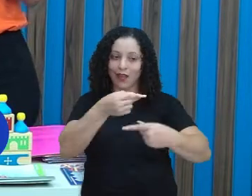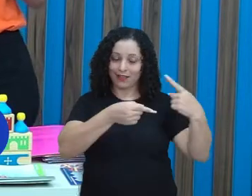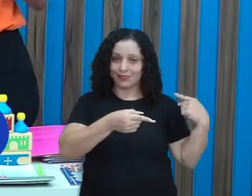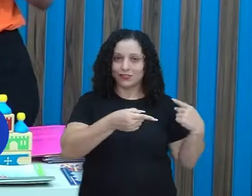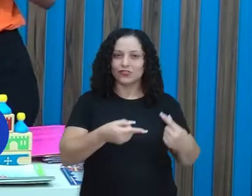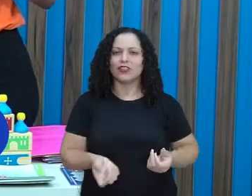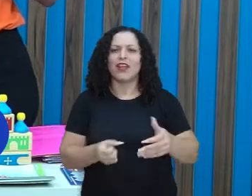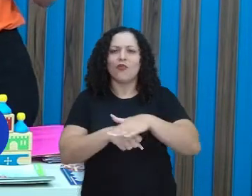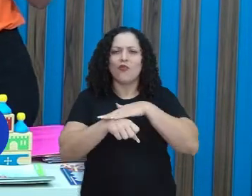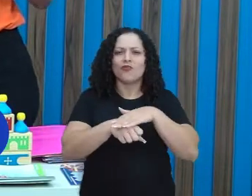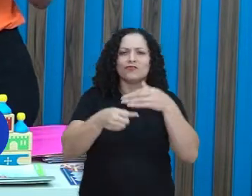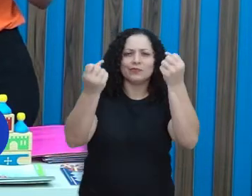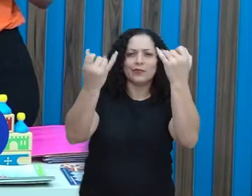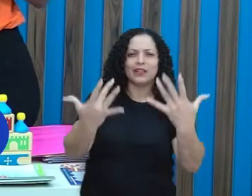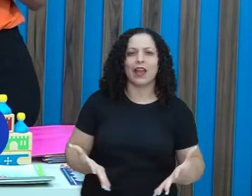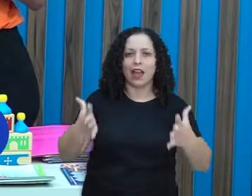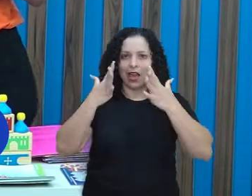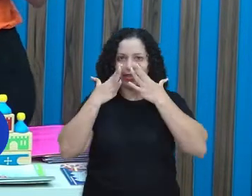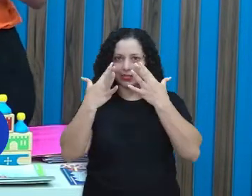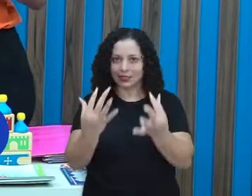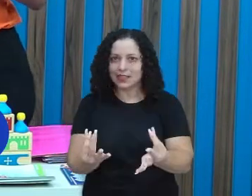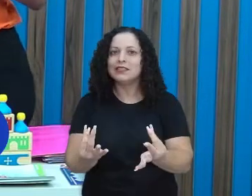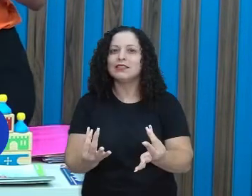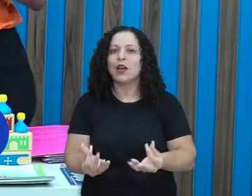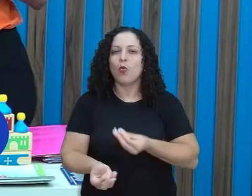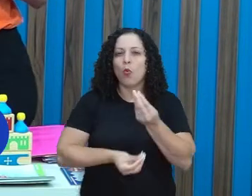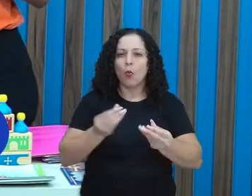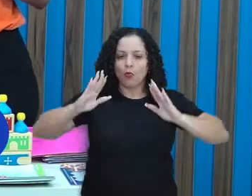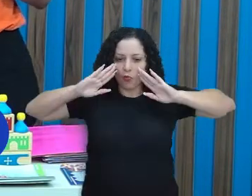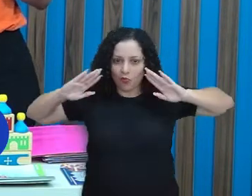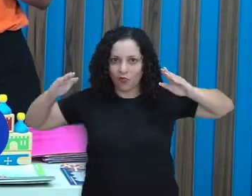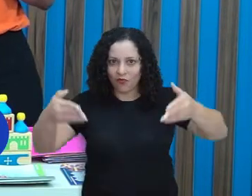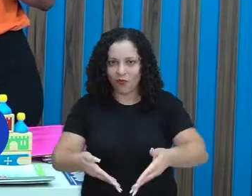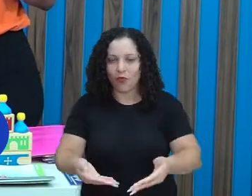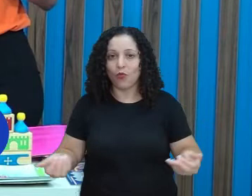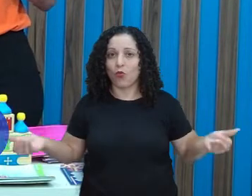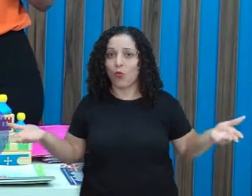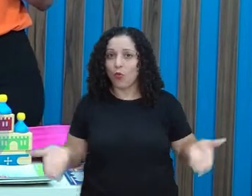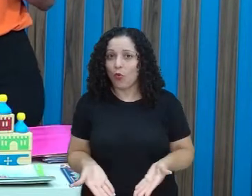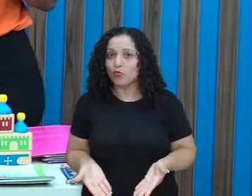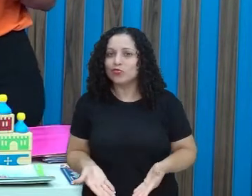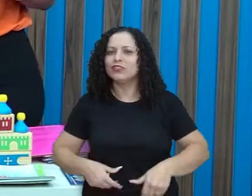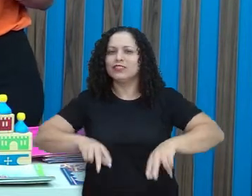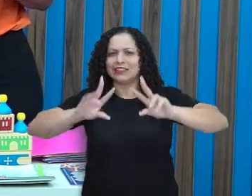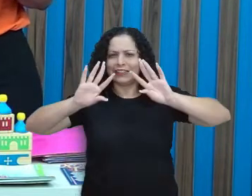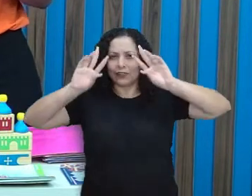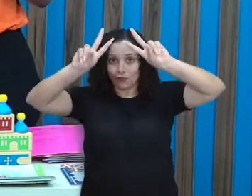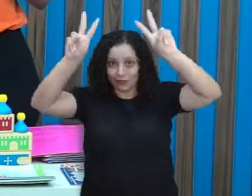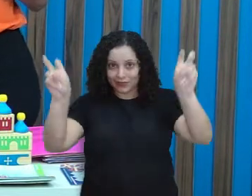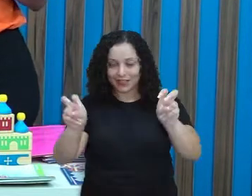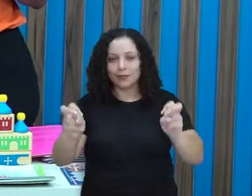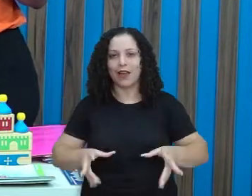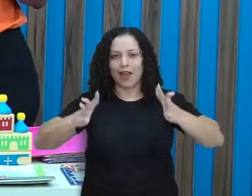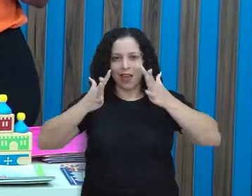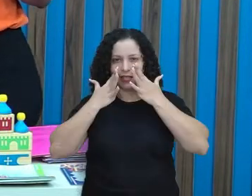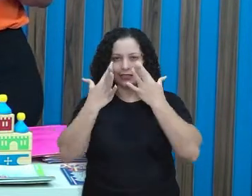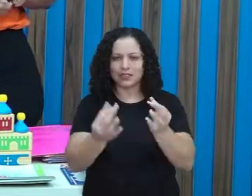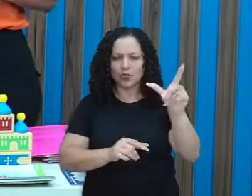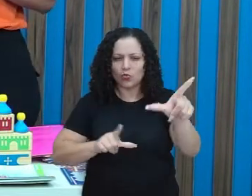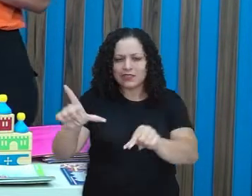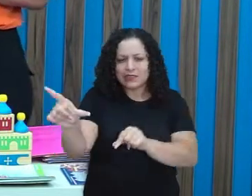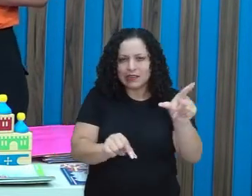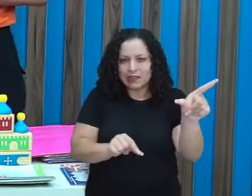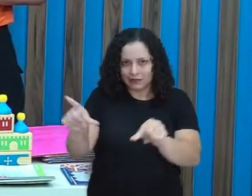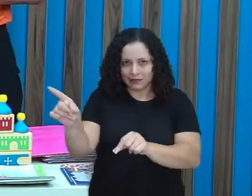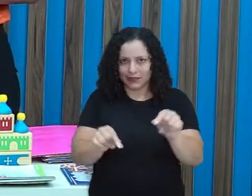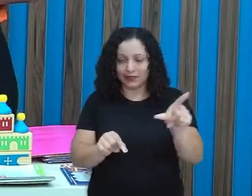Anteriormente, nós conversamos sobre atenção, manutenção do foco. Hoje nós vamos falar sobre atenção seletiva. Lembrando que no